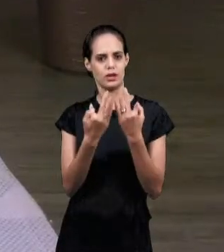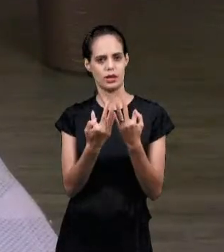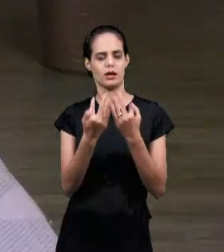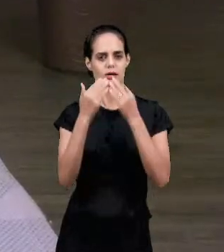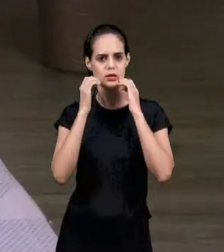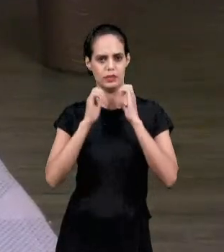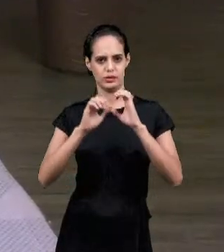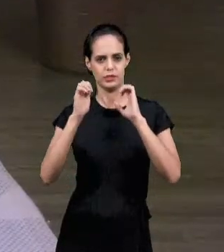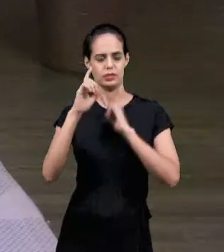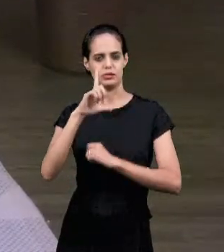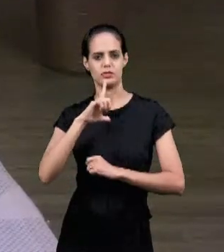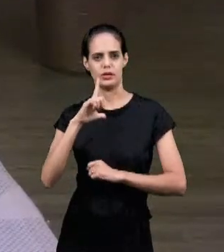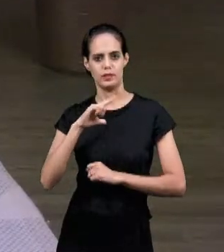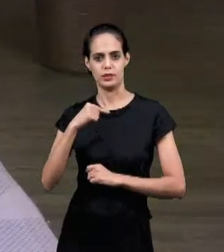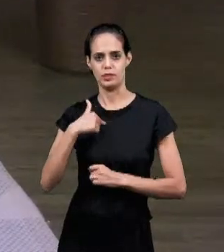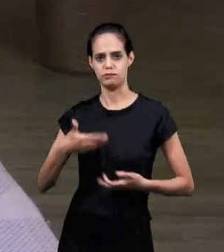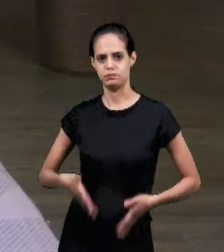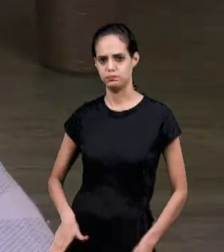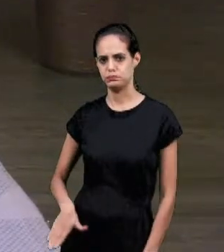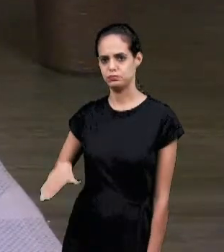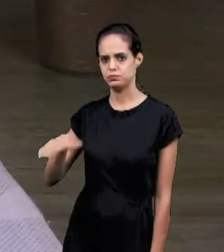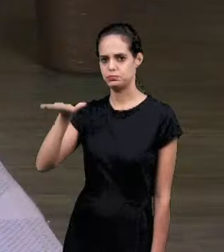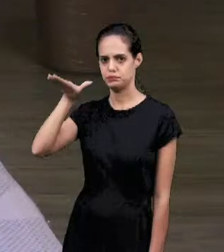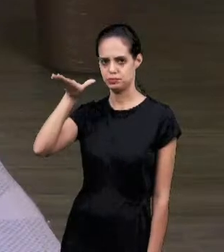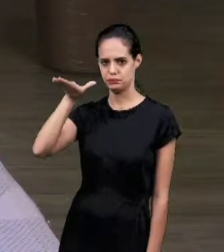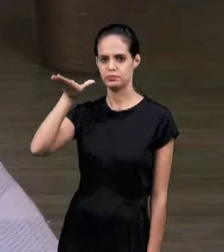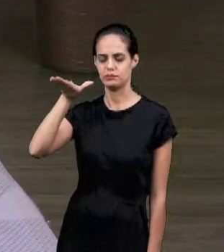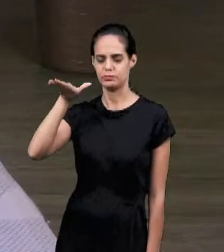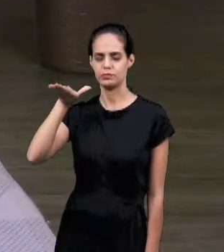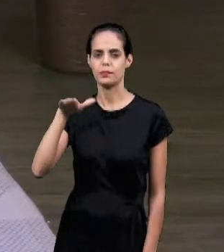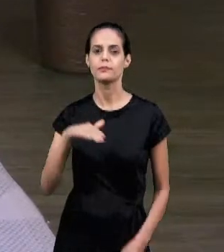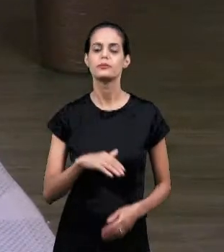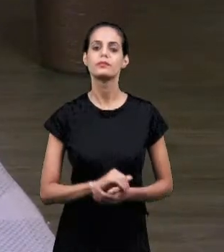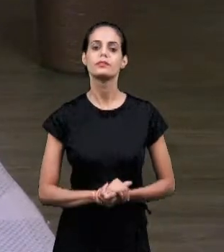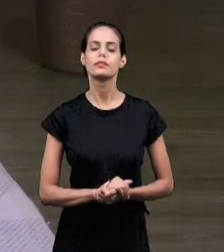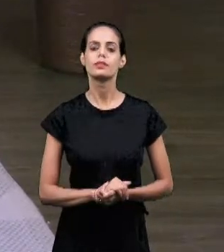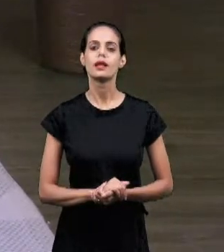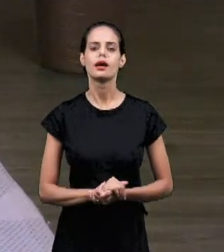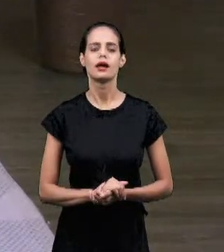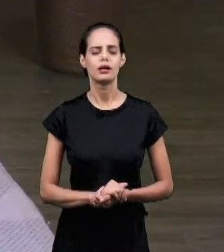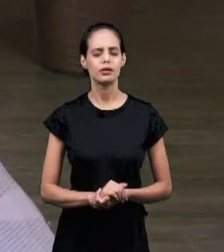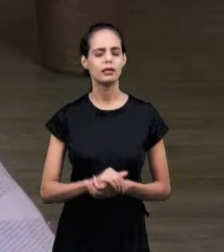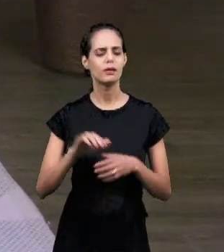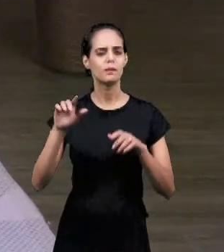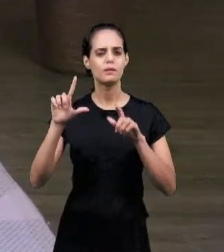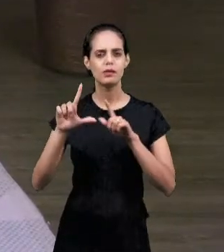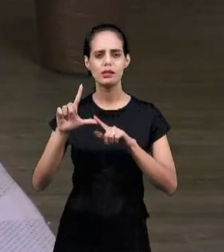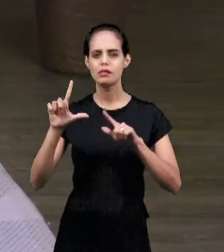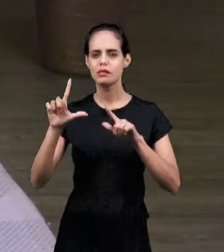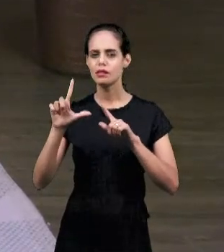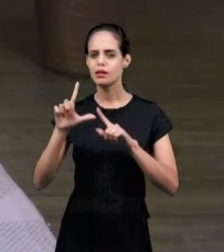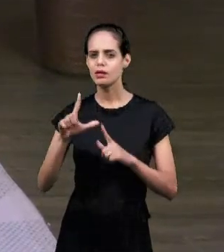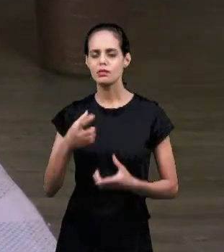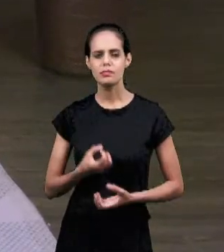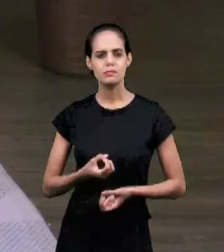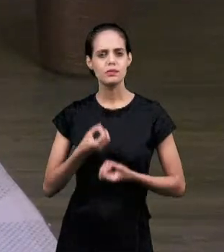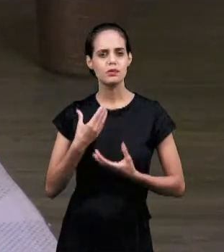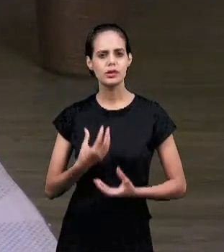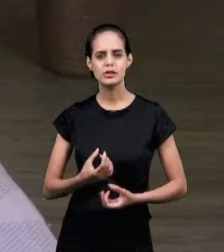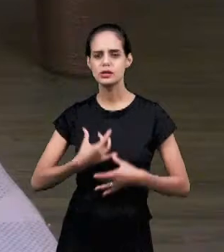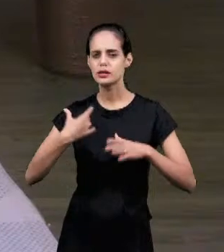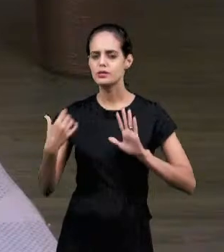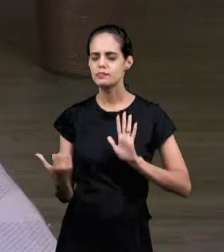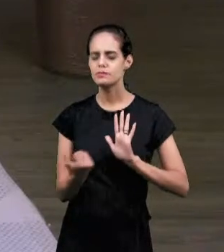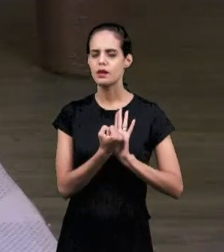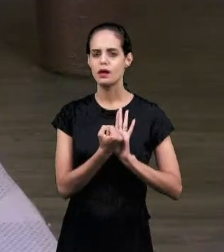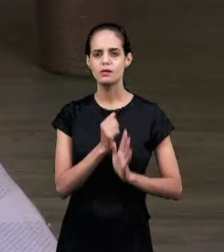pastor João Batista cantou aqui agora, são louvores que têm uma letra, que têm letras de uma poesia e que marcam muito.